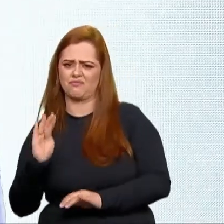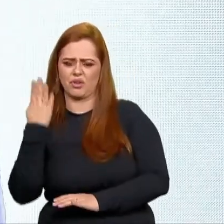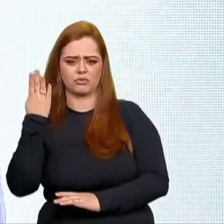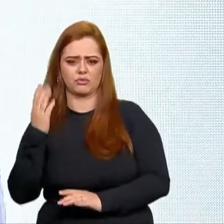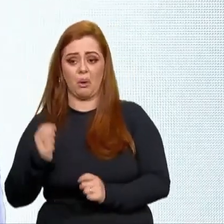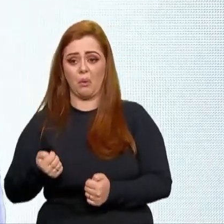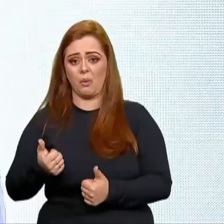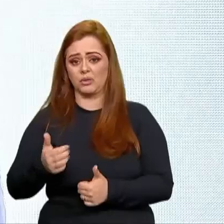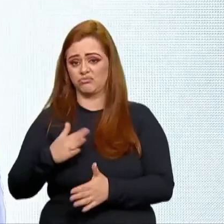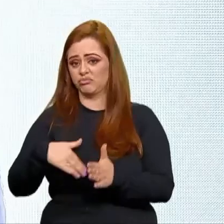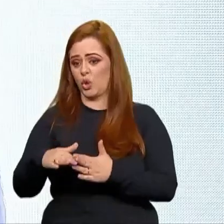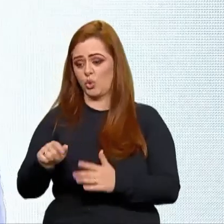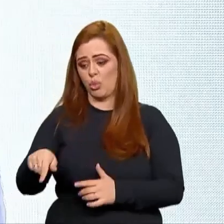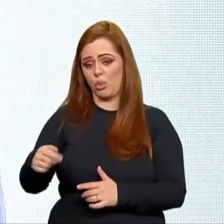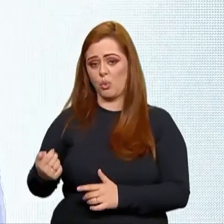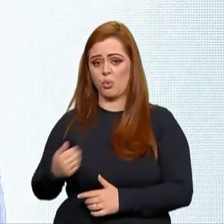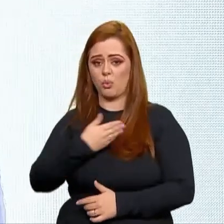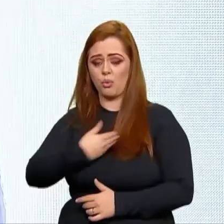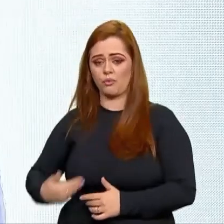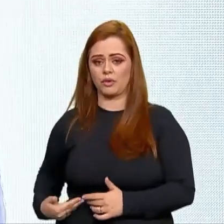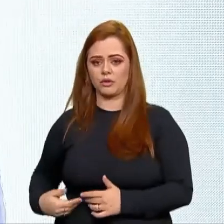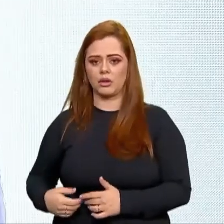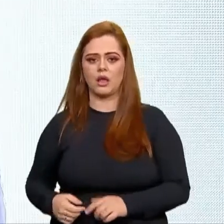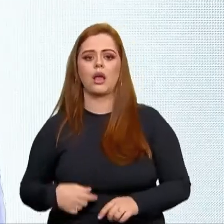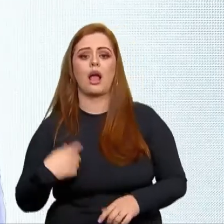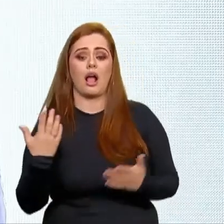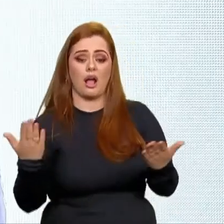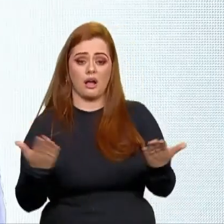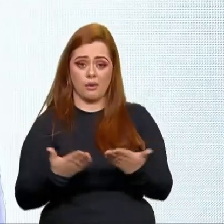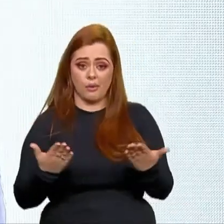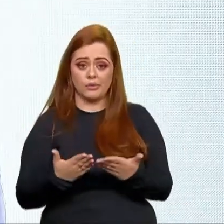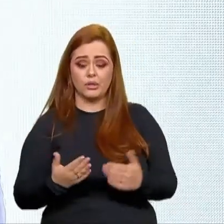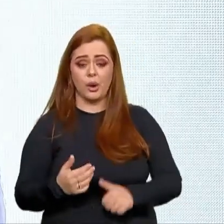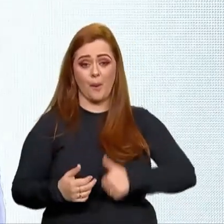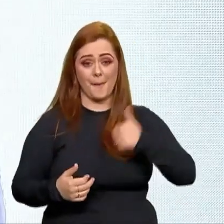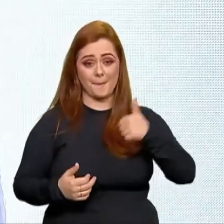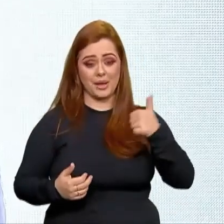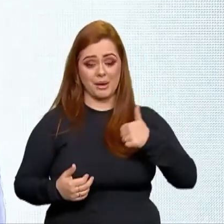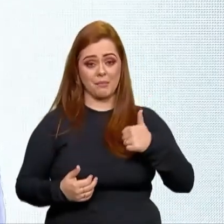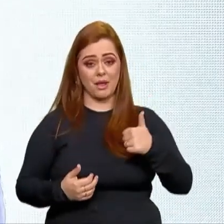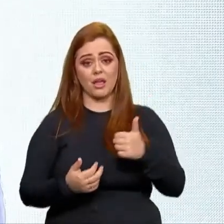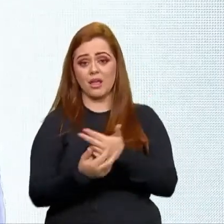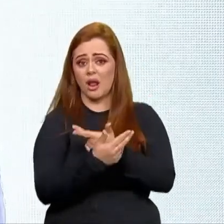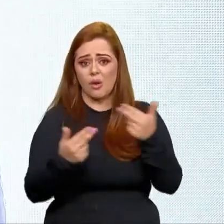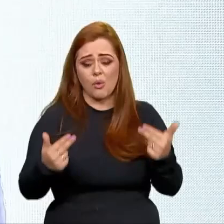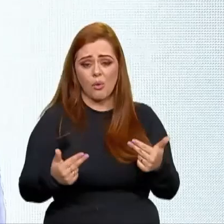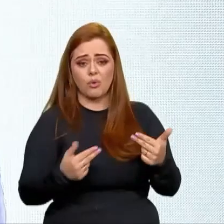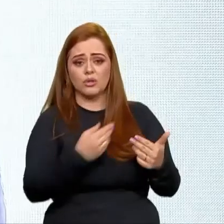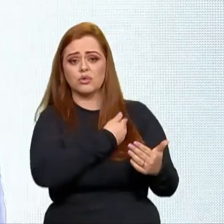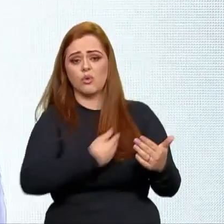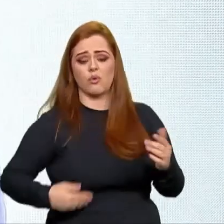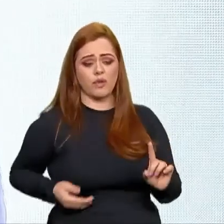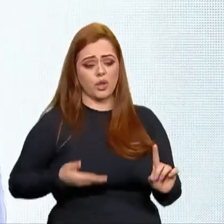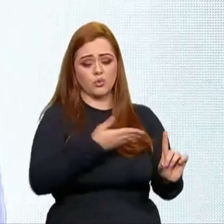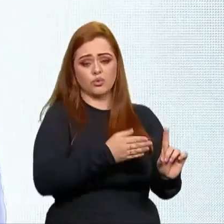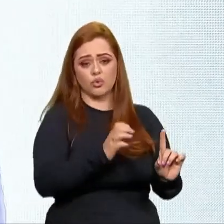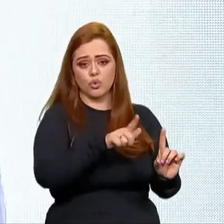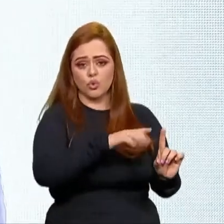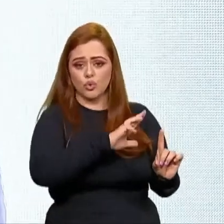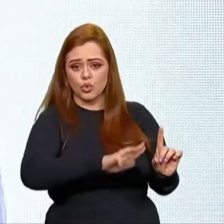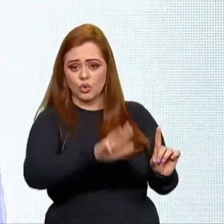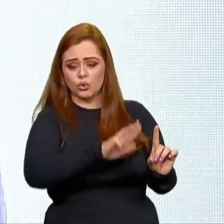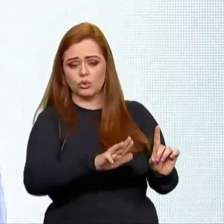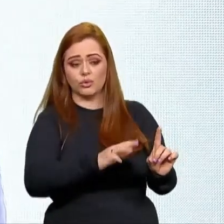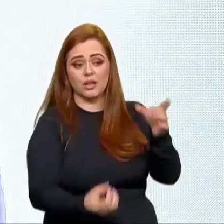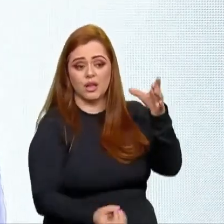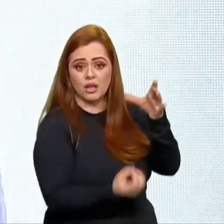governo. O primeiro ato deste governo, do governo do presidente Lula, foi um ato de amor e sabedoria ao recriar o Ministério